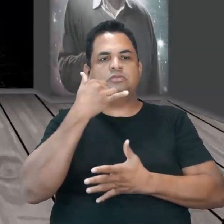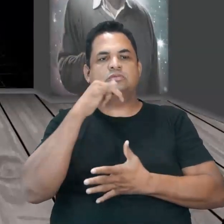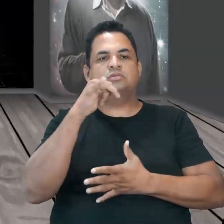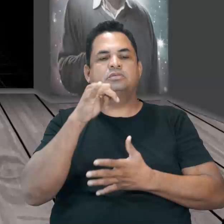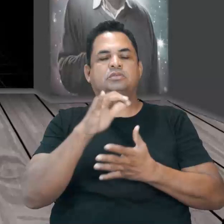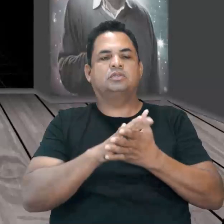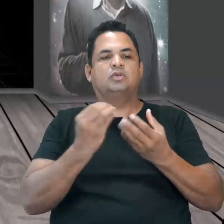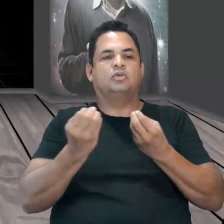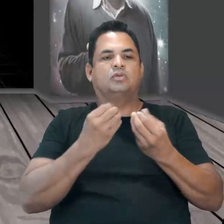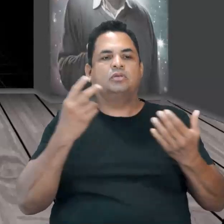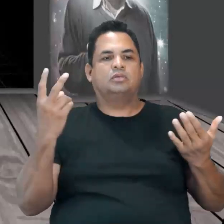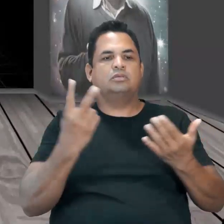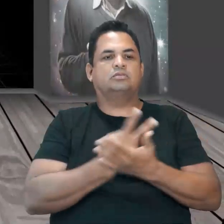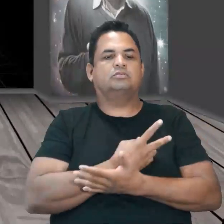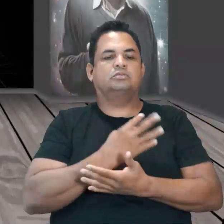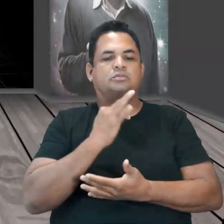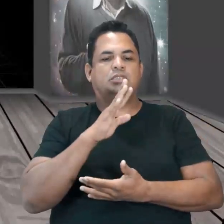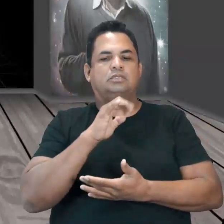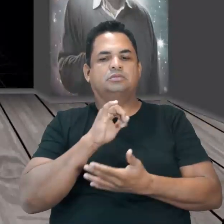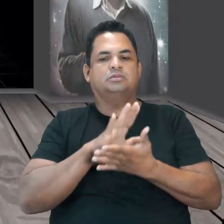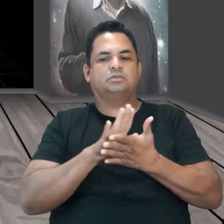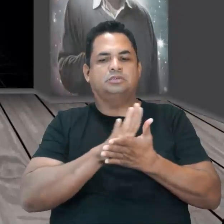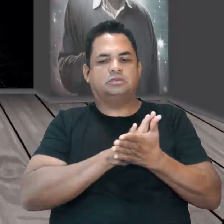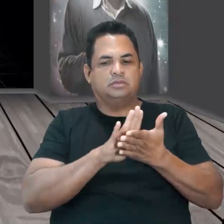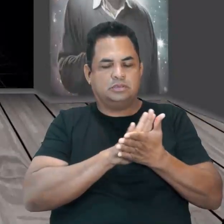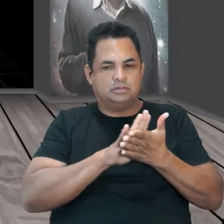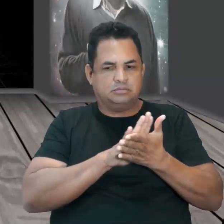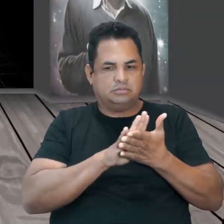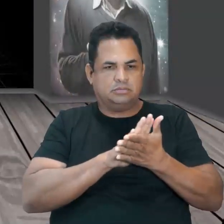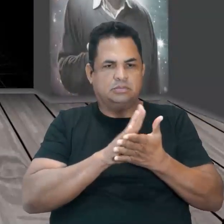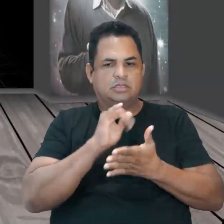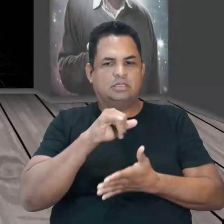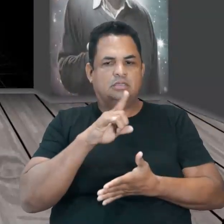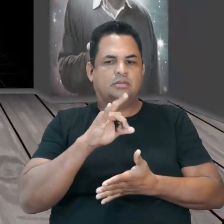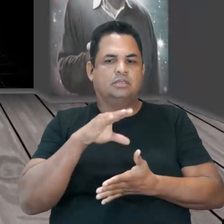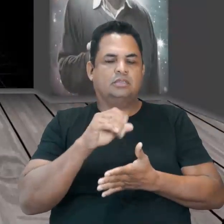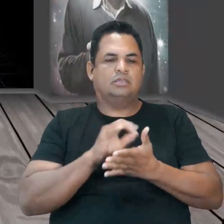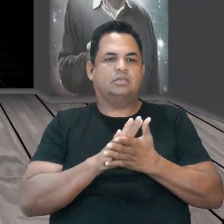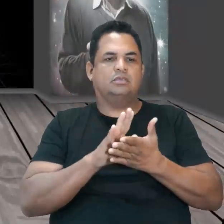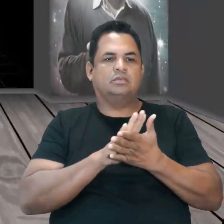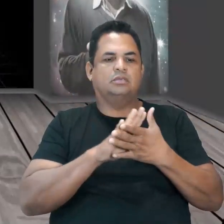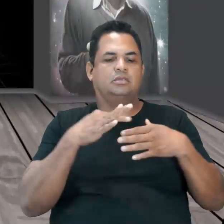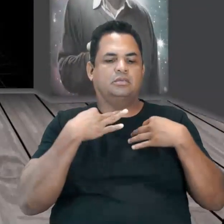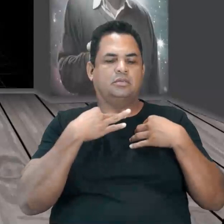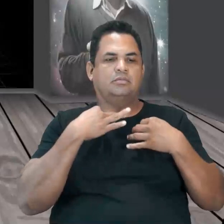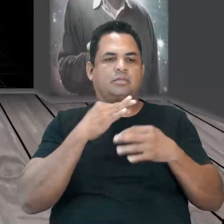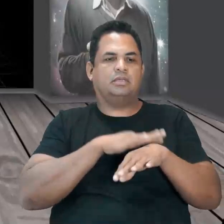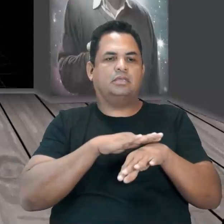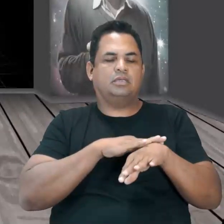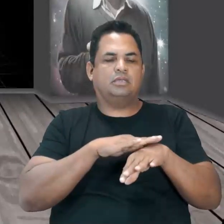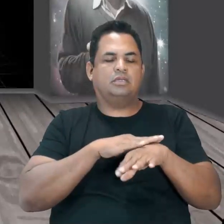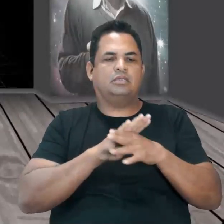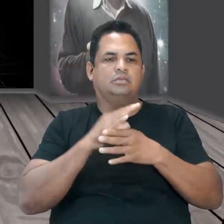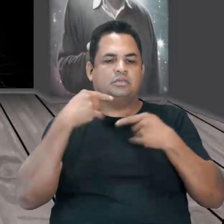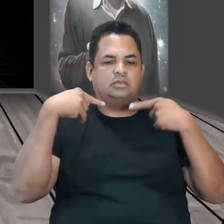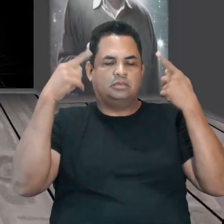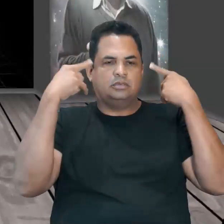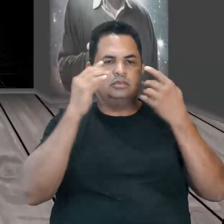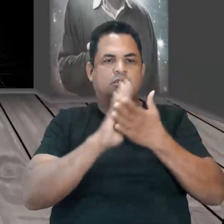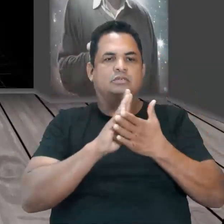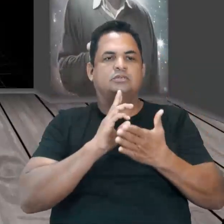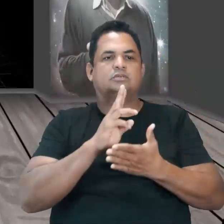funciona. Tales de Mileto não esfregava lá o âmbar na pele de carneiro. Vamos ver quais são os processos que pode deixar um